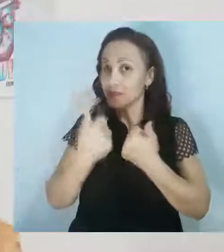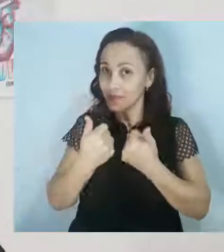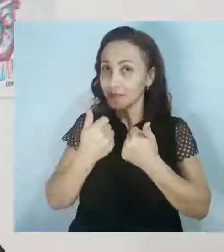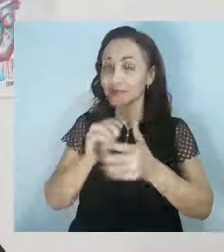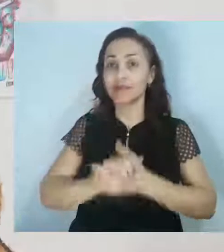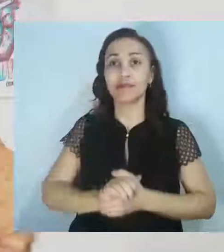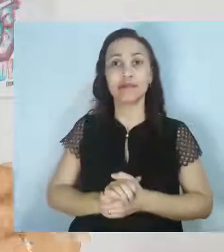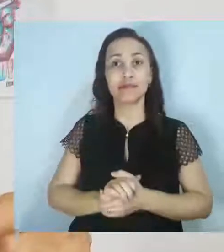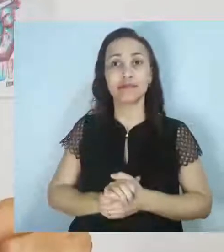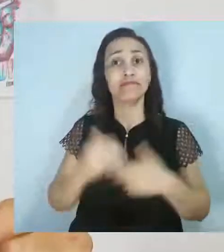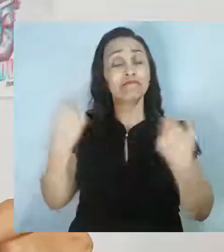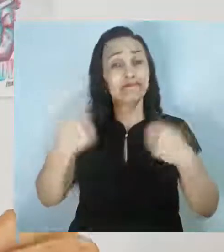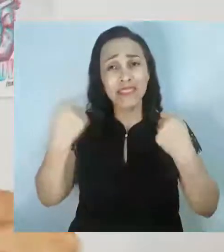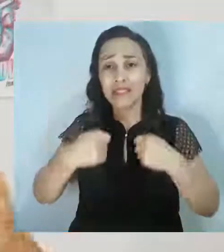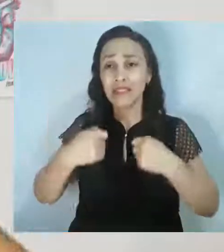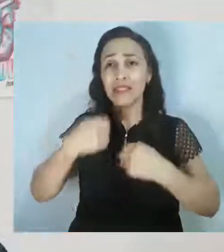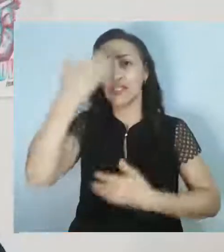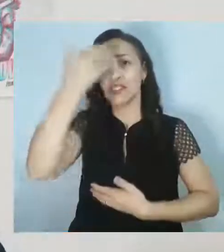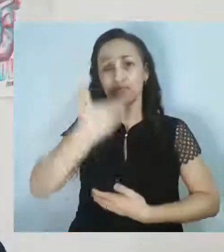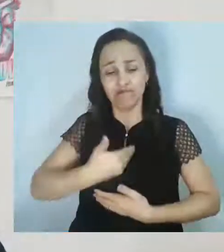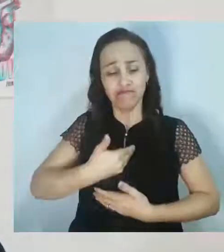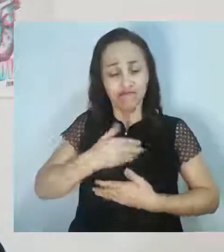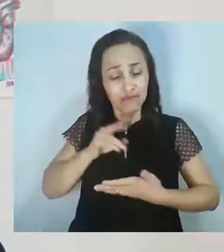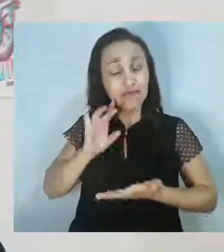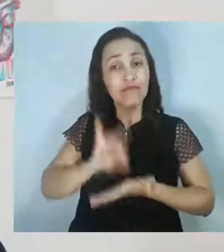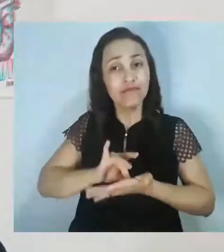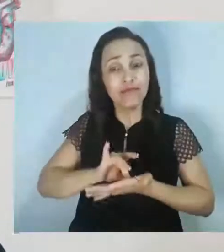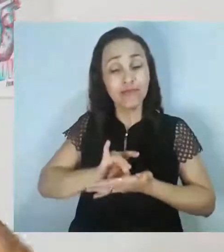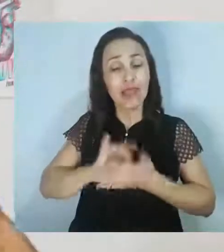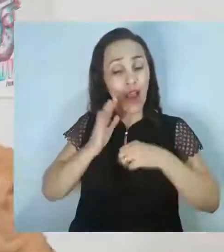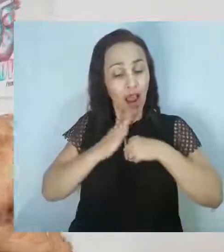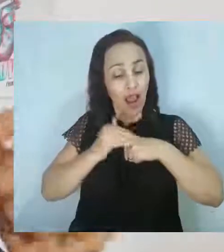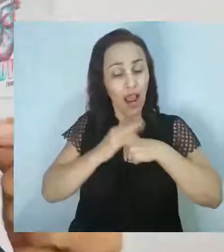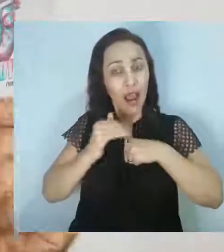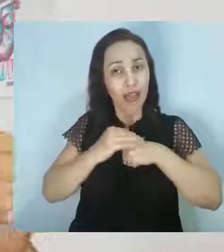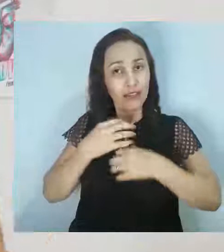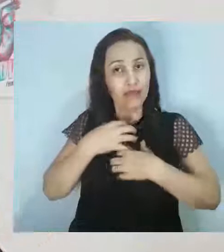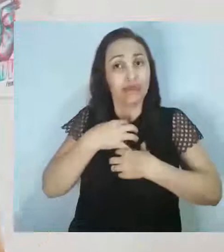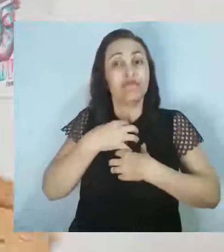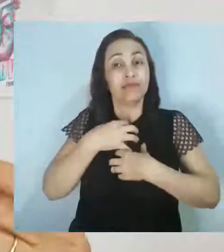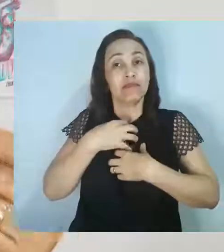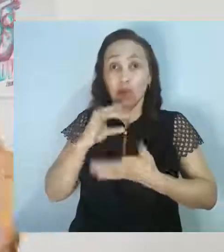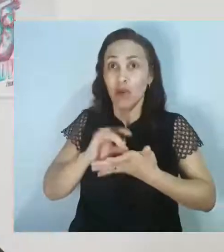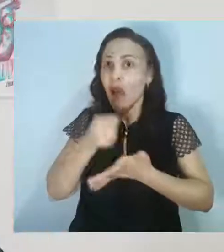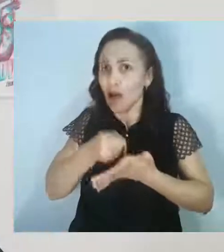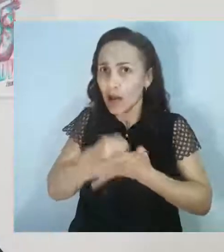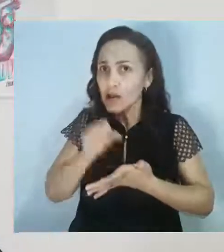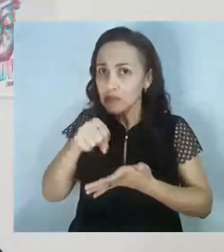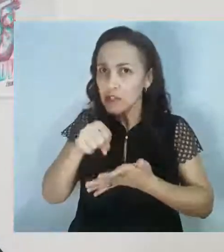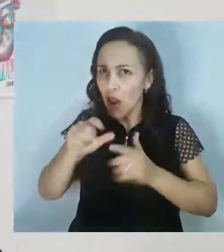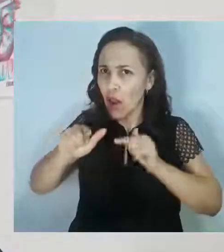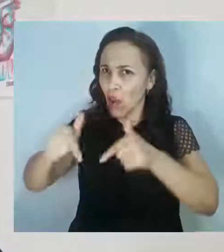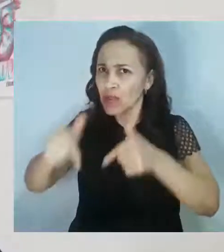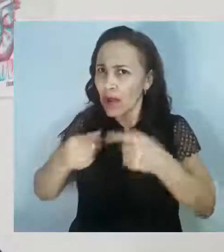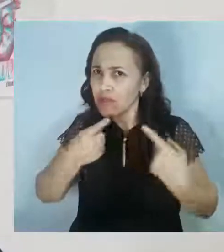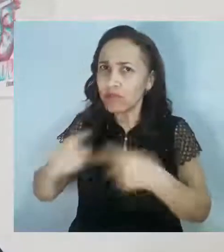ter uma postura terna para conosco. Obviamente, devemos ser exigentes e lutar até a morte